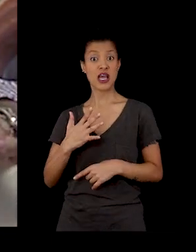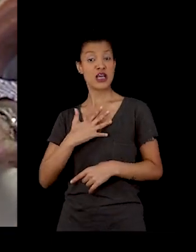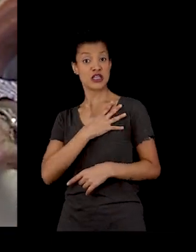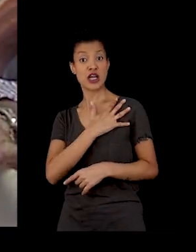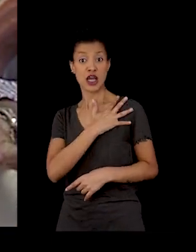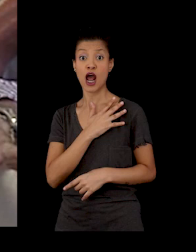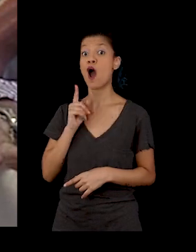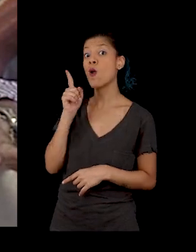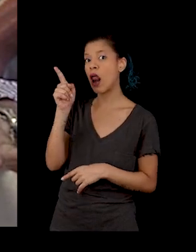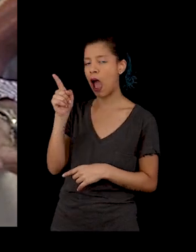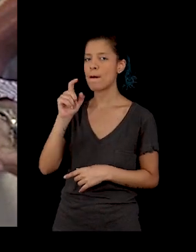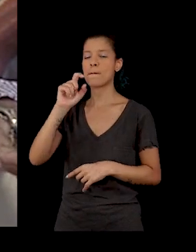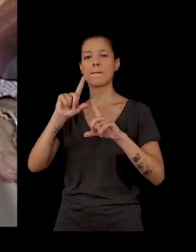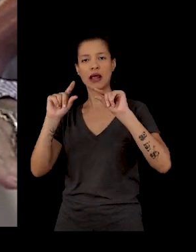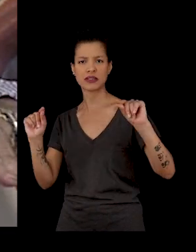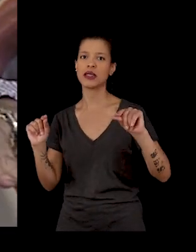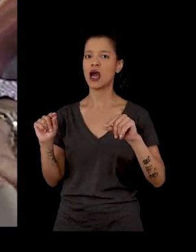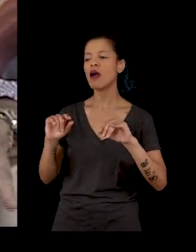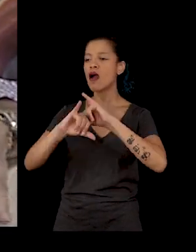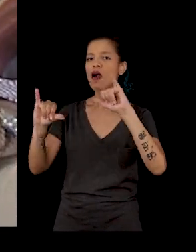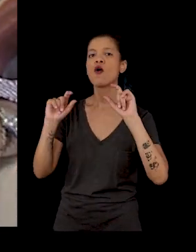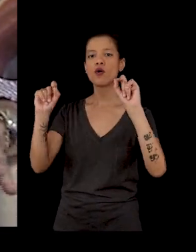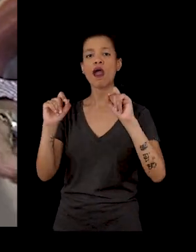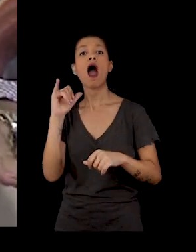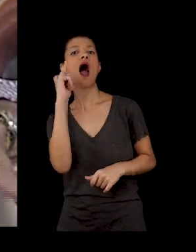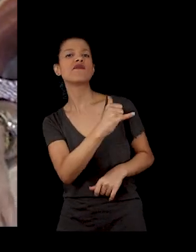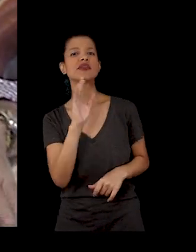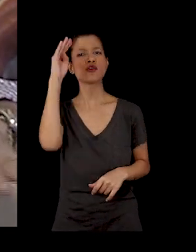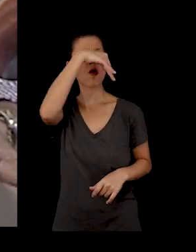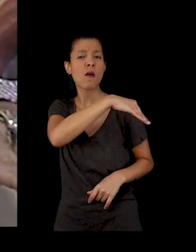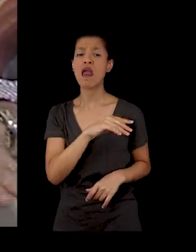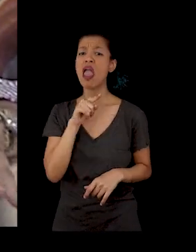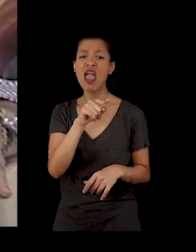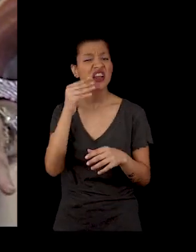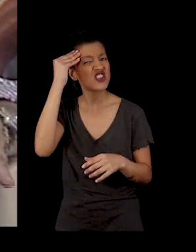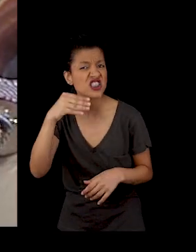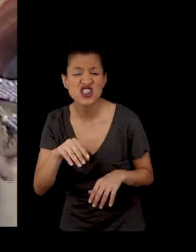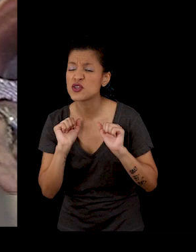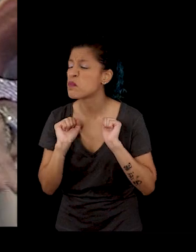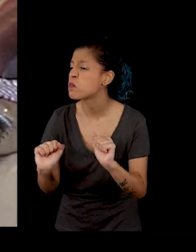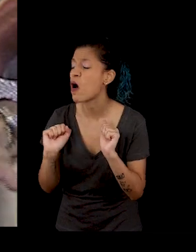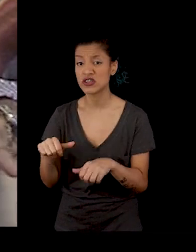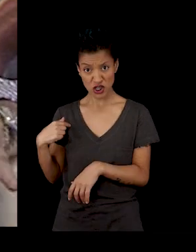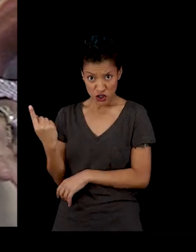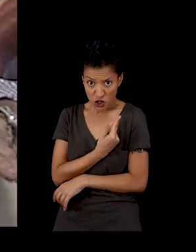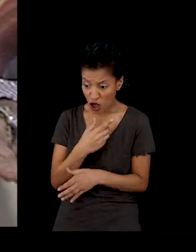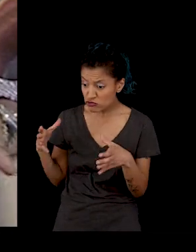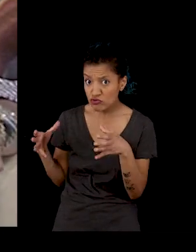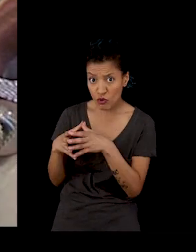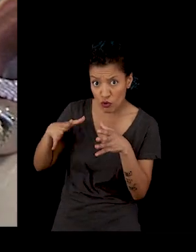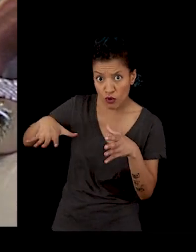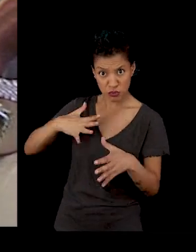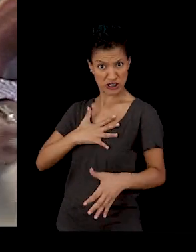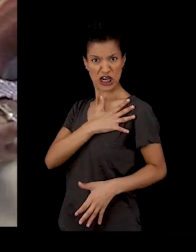general lá, Rio Grande do Sul, em Brasília, que me foi transmitida, dizendo, diga ao senhor Dias Gomes para tirar o cavalinho da chuva, porque enquanto nós